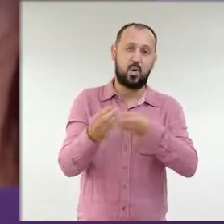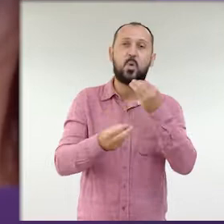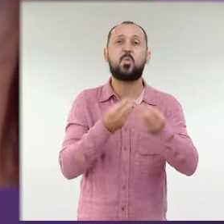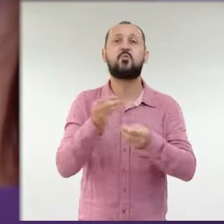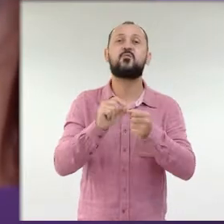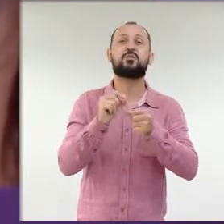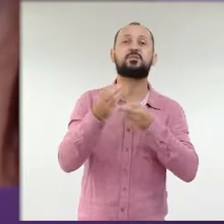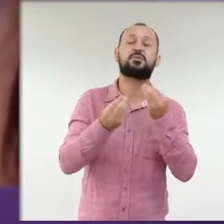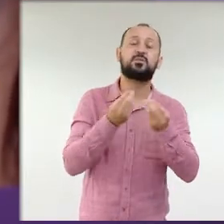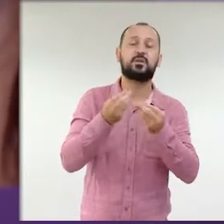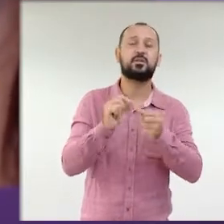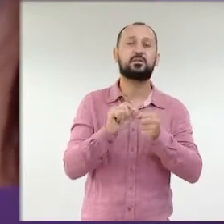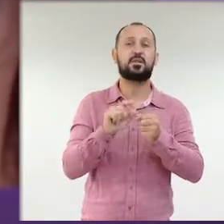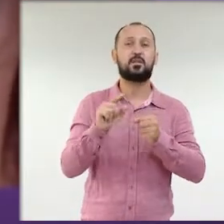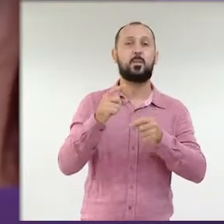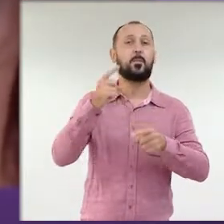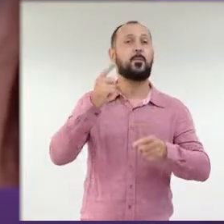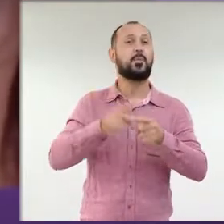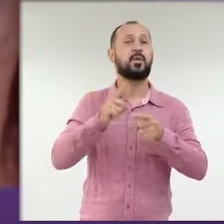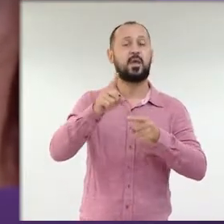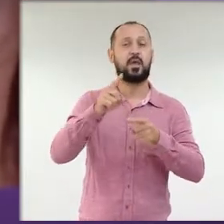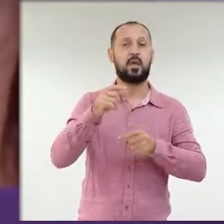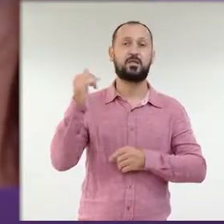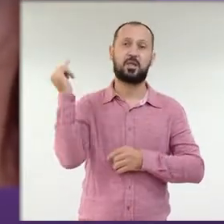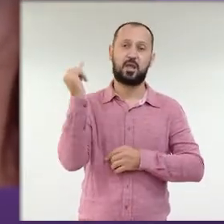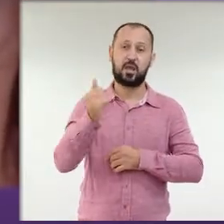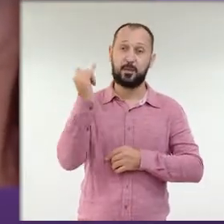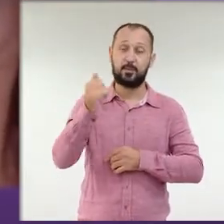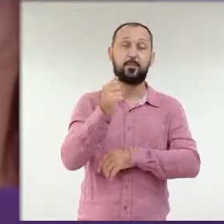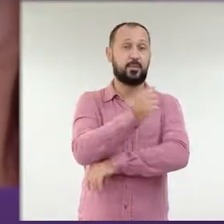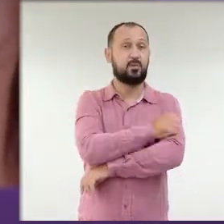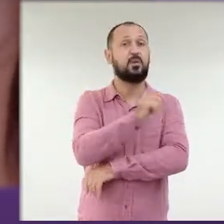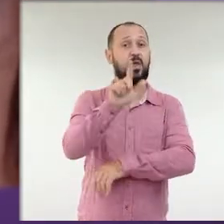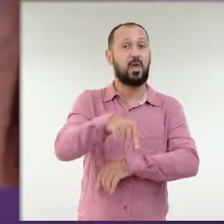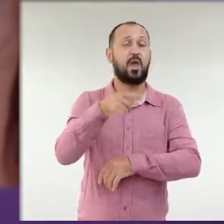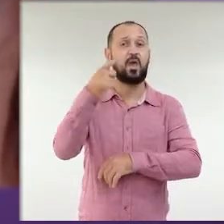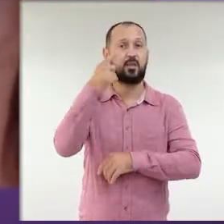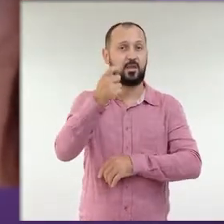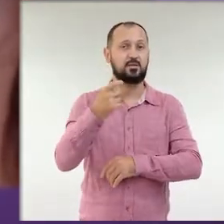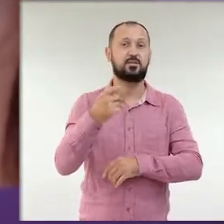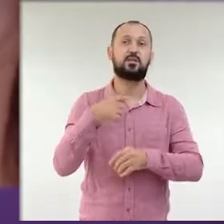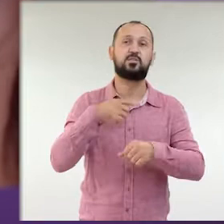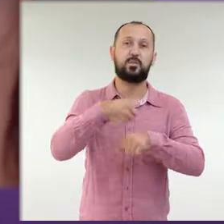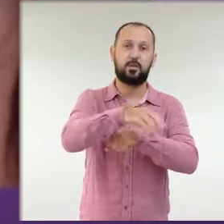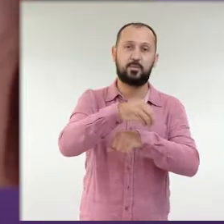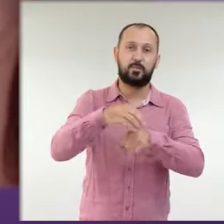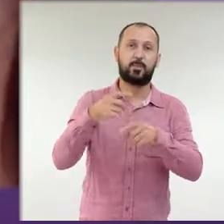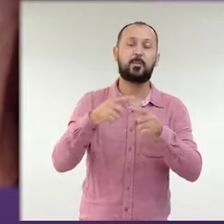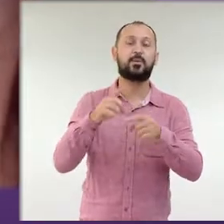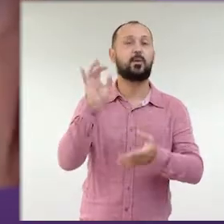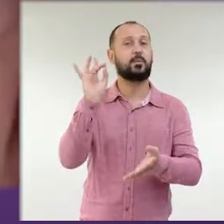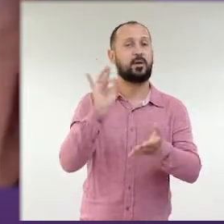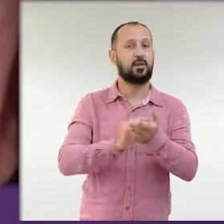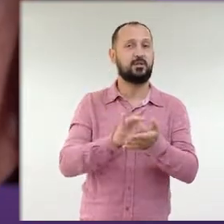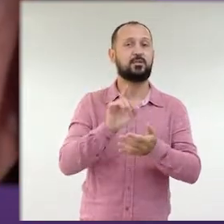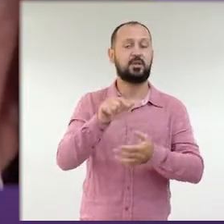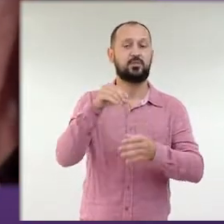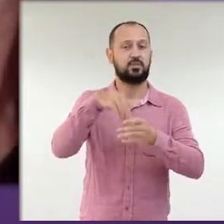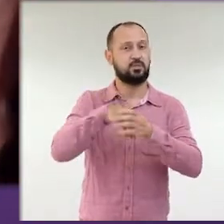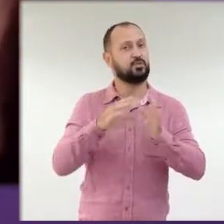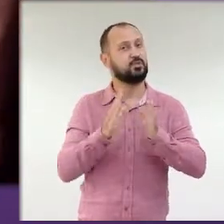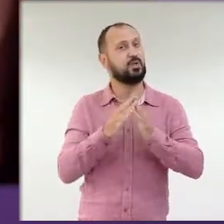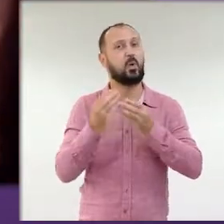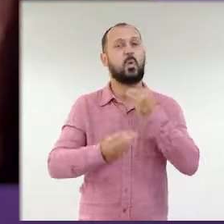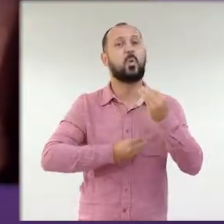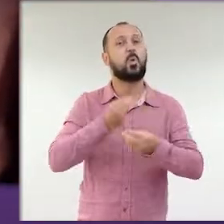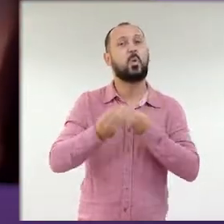é que vocês estão trabalhando, uma vez que essa mensagem para os estudantes também é interessante de ser levada, né? Eles vivem uma realidade em casa. Como